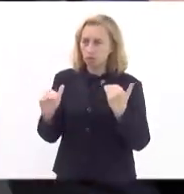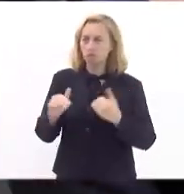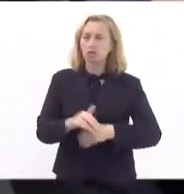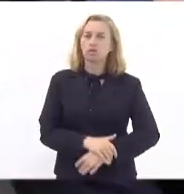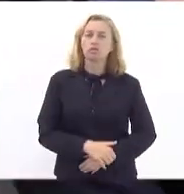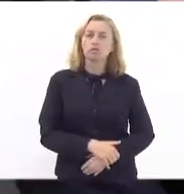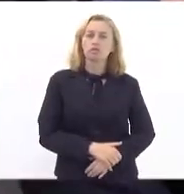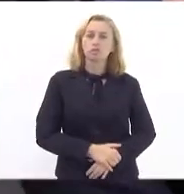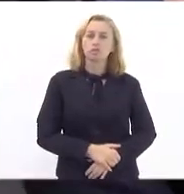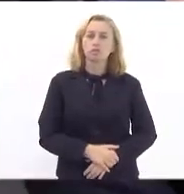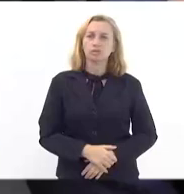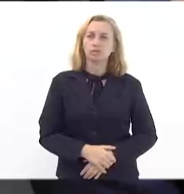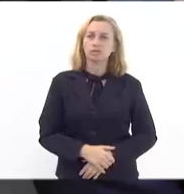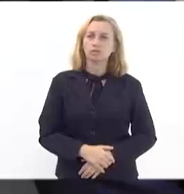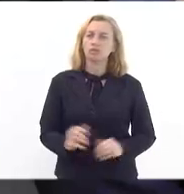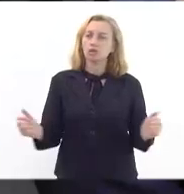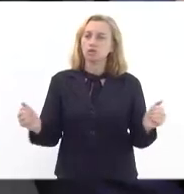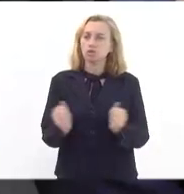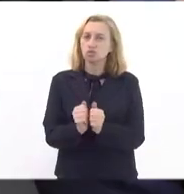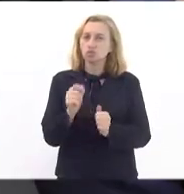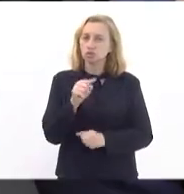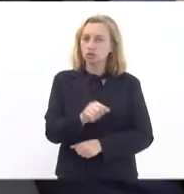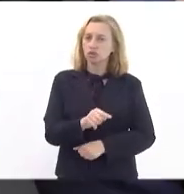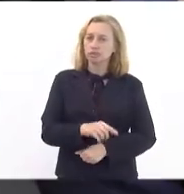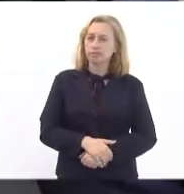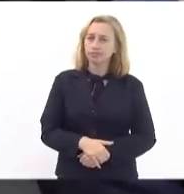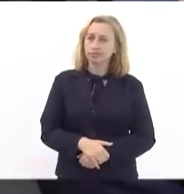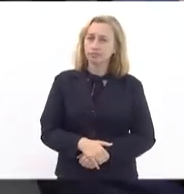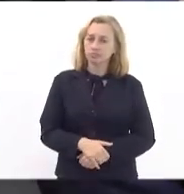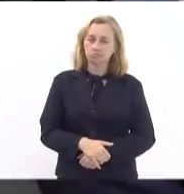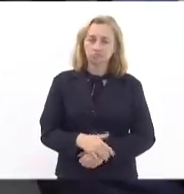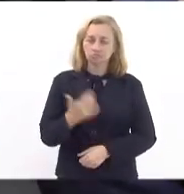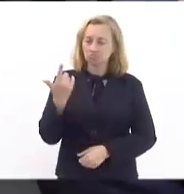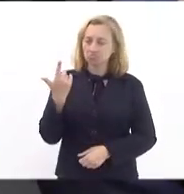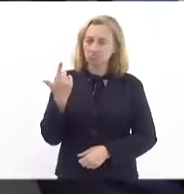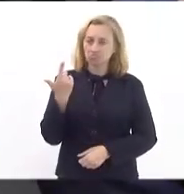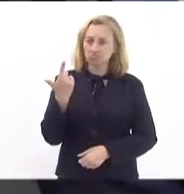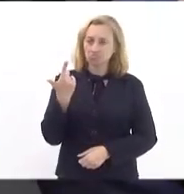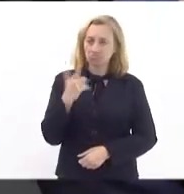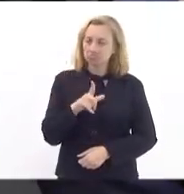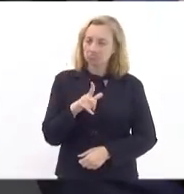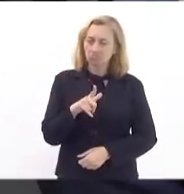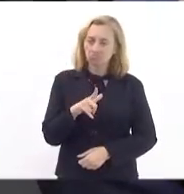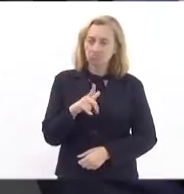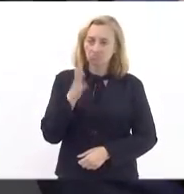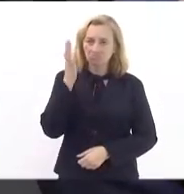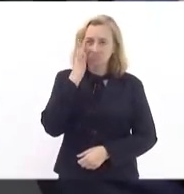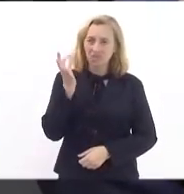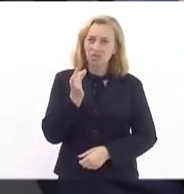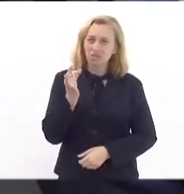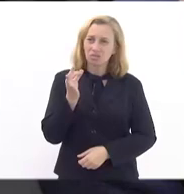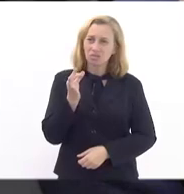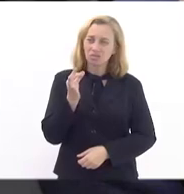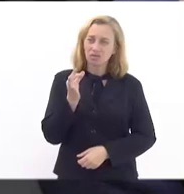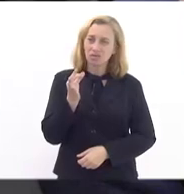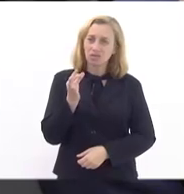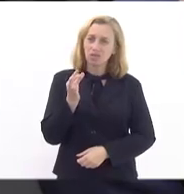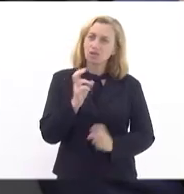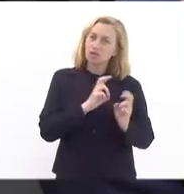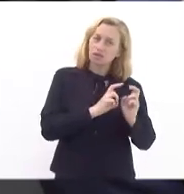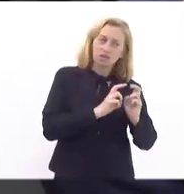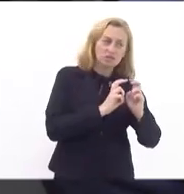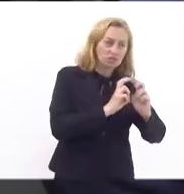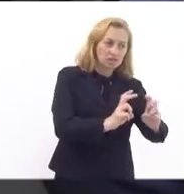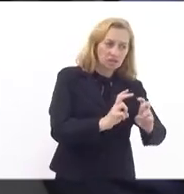ó e aqui eles estariam juntos eu não consigo aqui realmente saber o que que foi na ferrovia